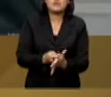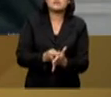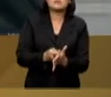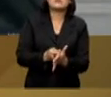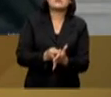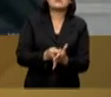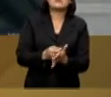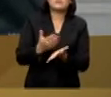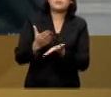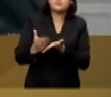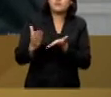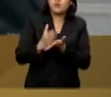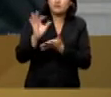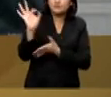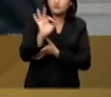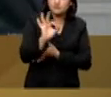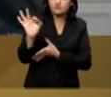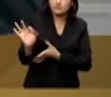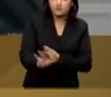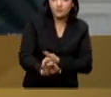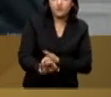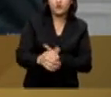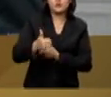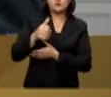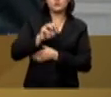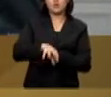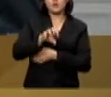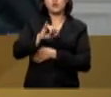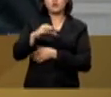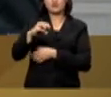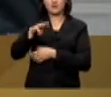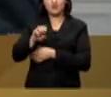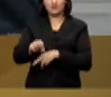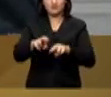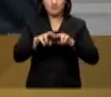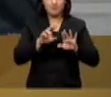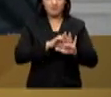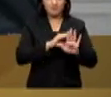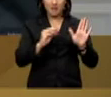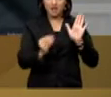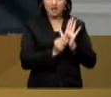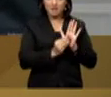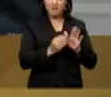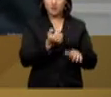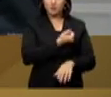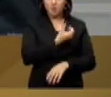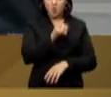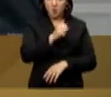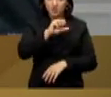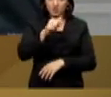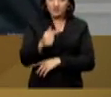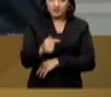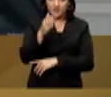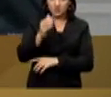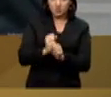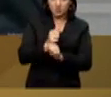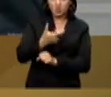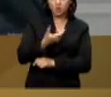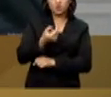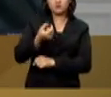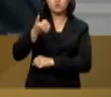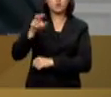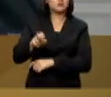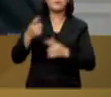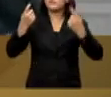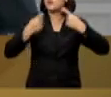moldes preconizados pela emenda constitucional 87 de 2015 não exige a edição